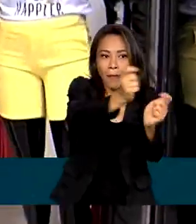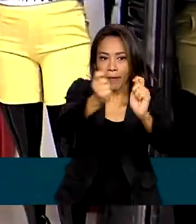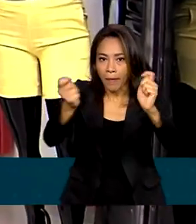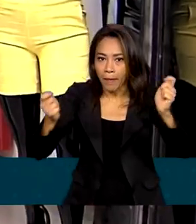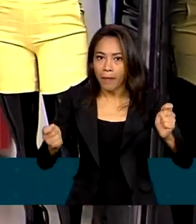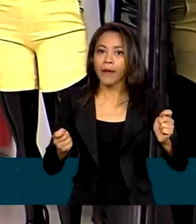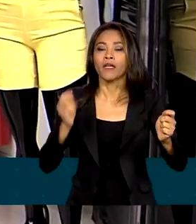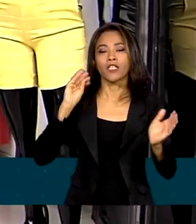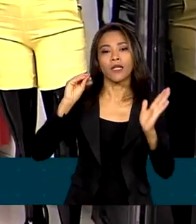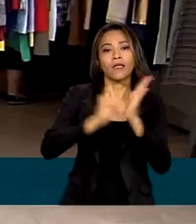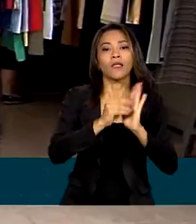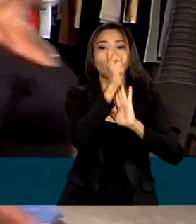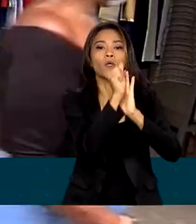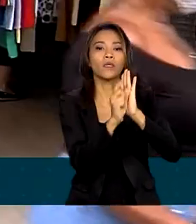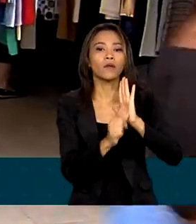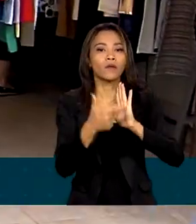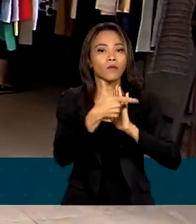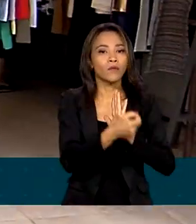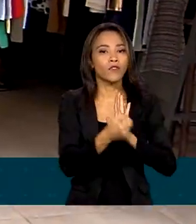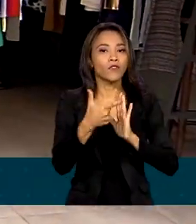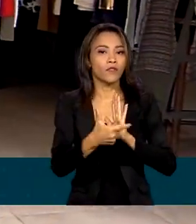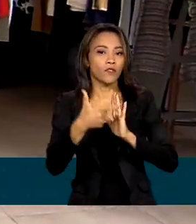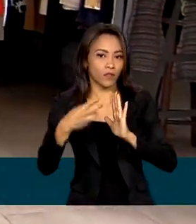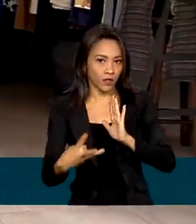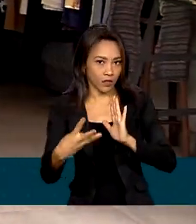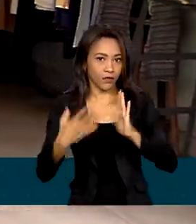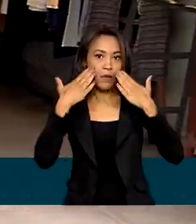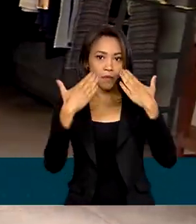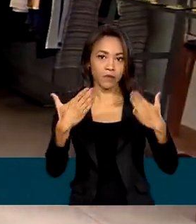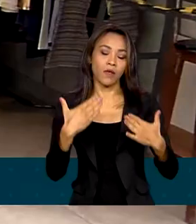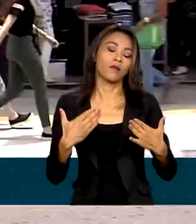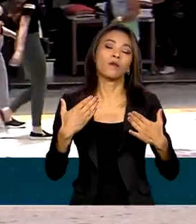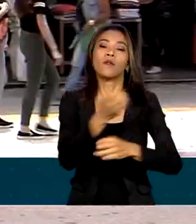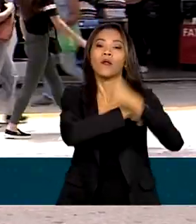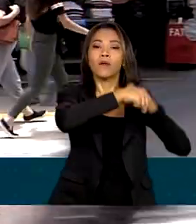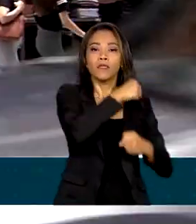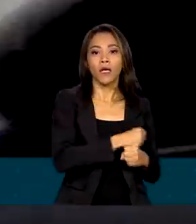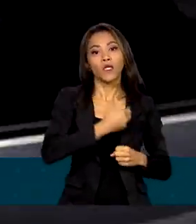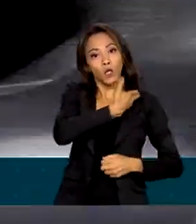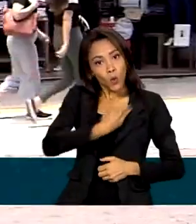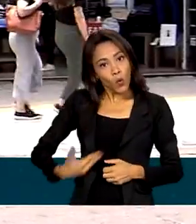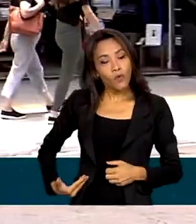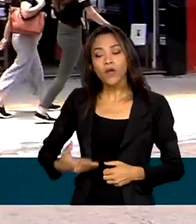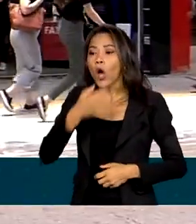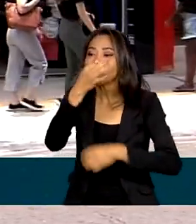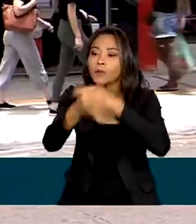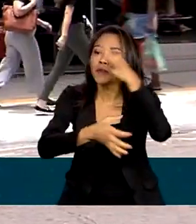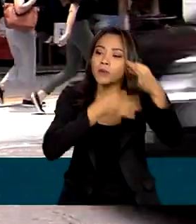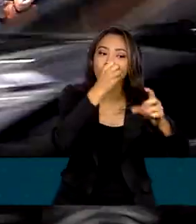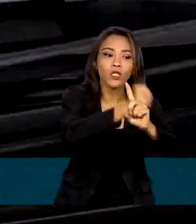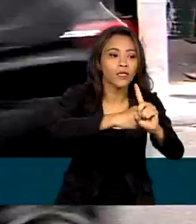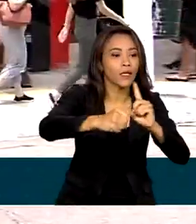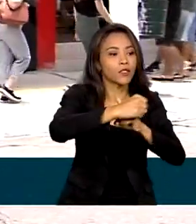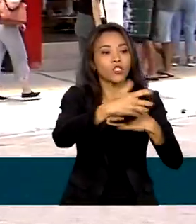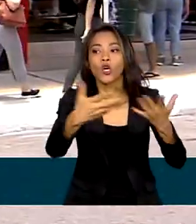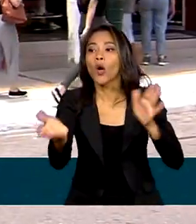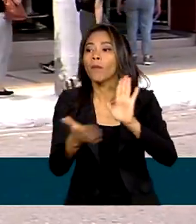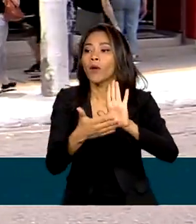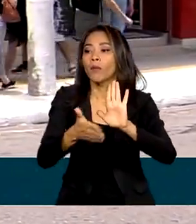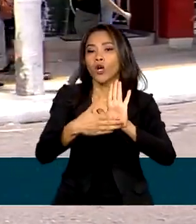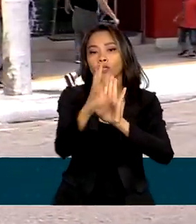2023, apresentado no ano passado. E afirmou que o governo vai ouvir a sociedade sobre a proposta do Plano